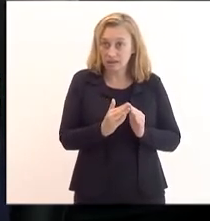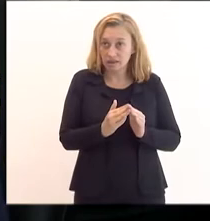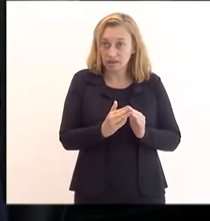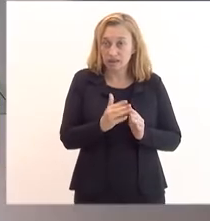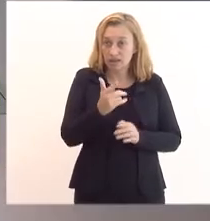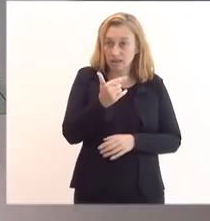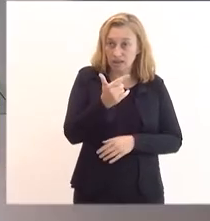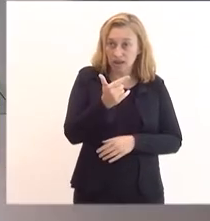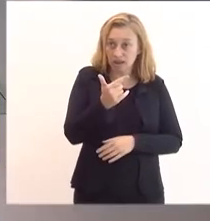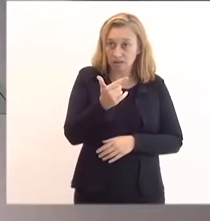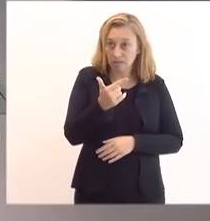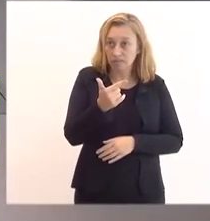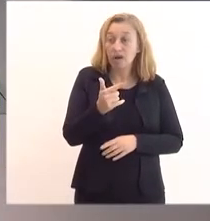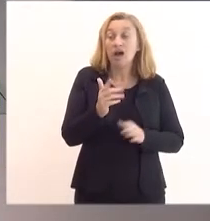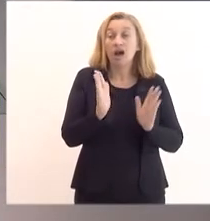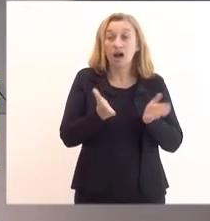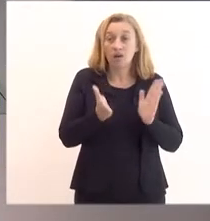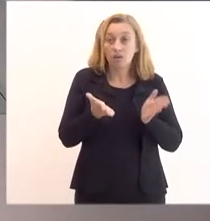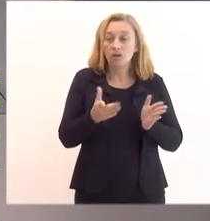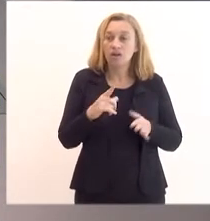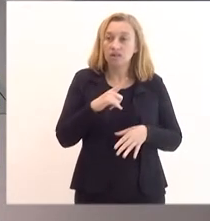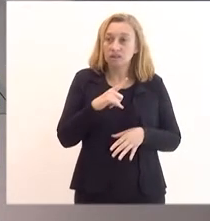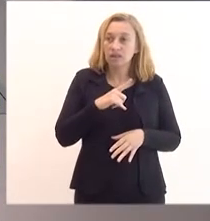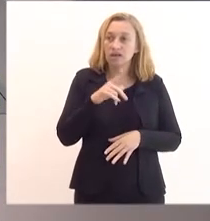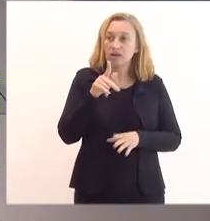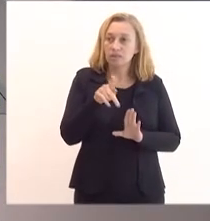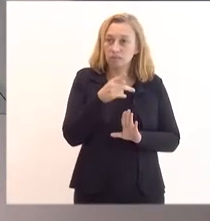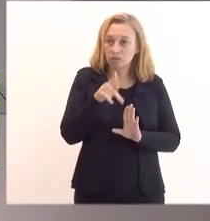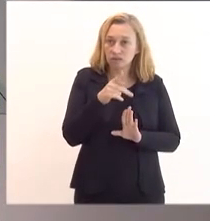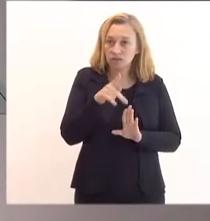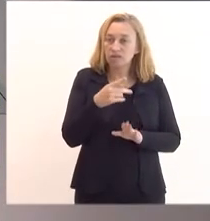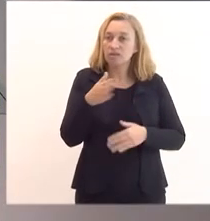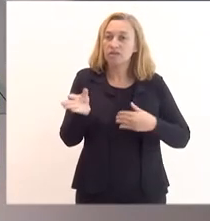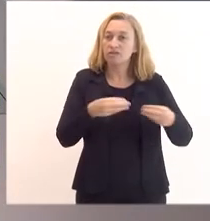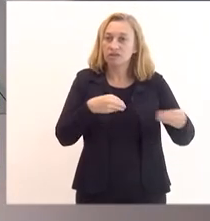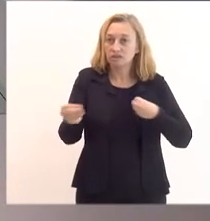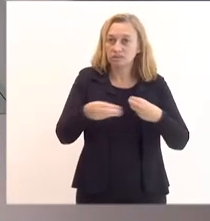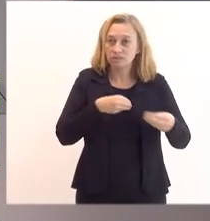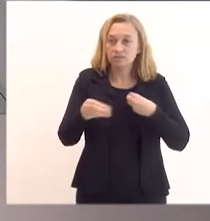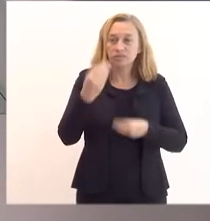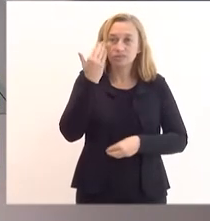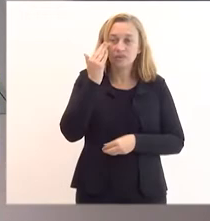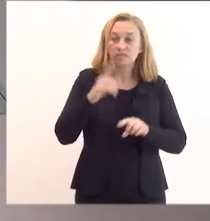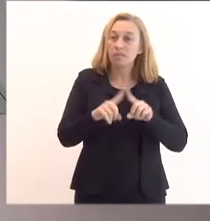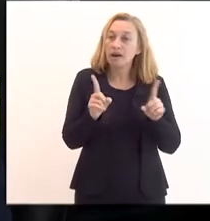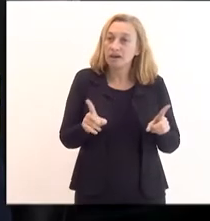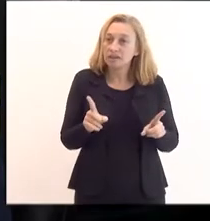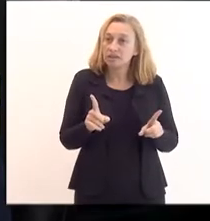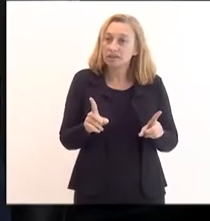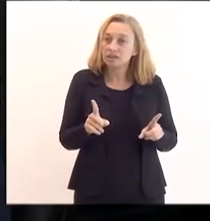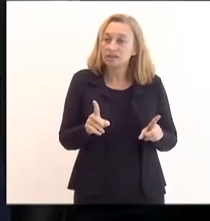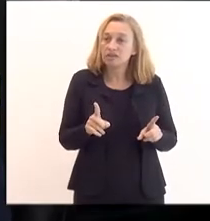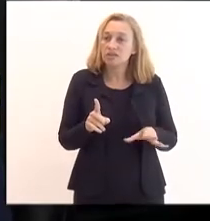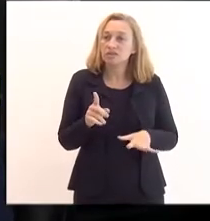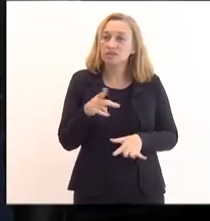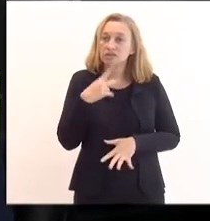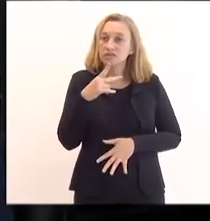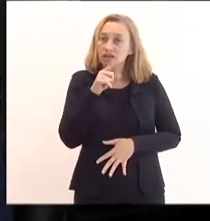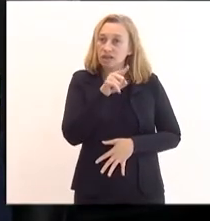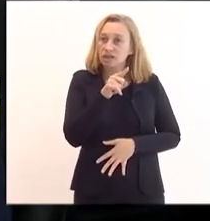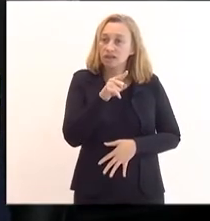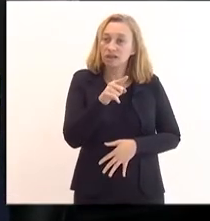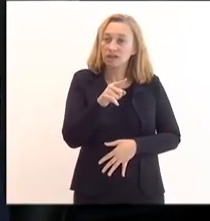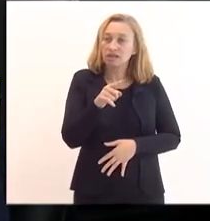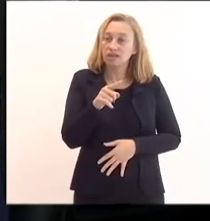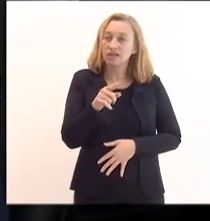desmuniciada. Agora há uma portaria que flexibilizou esse entendimento, Mas o que se pleiteia aí é que os